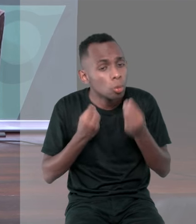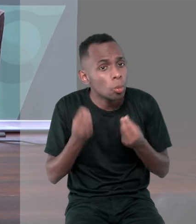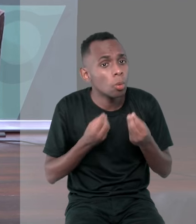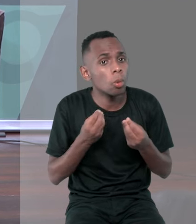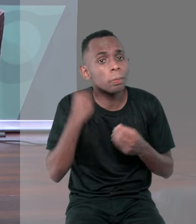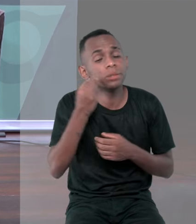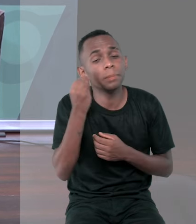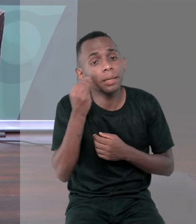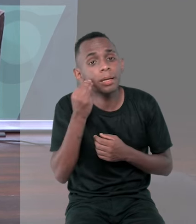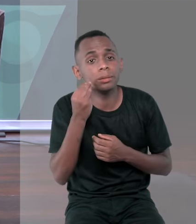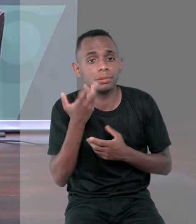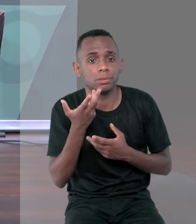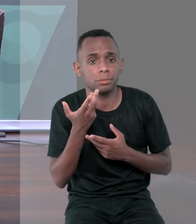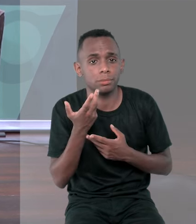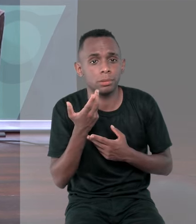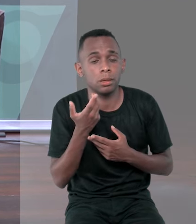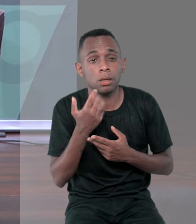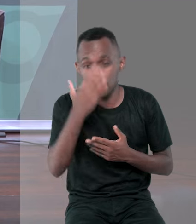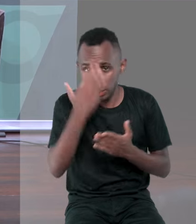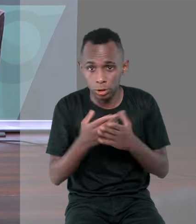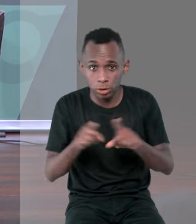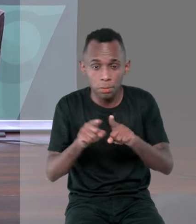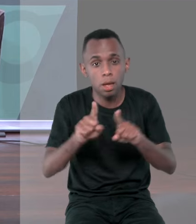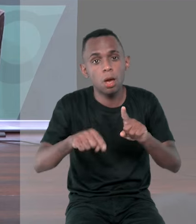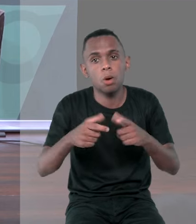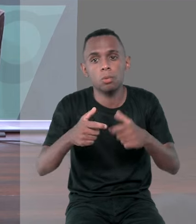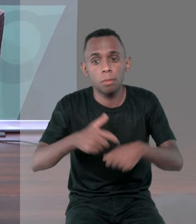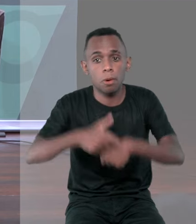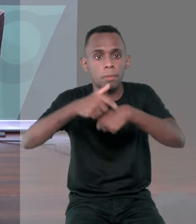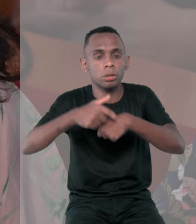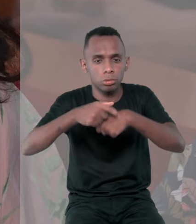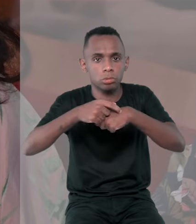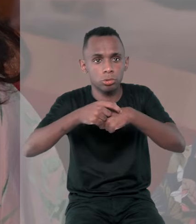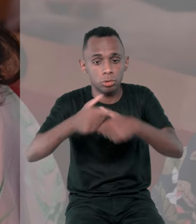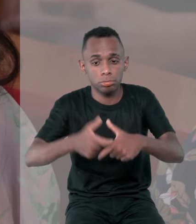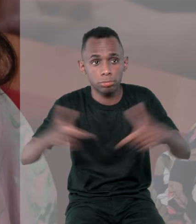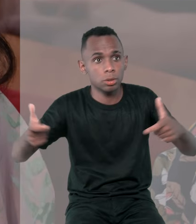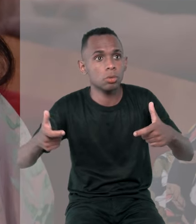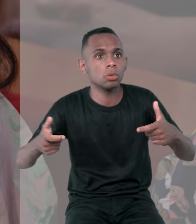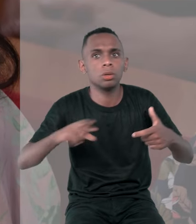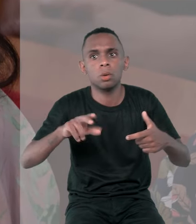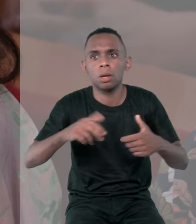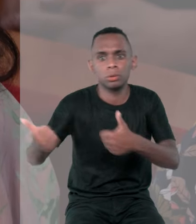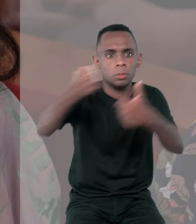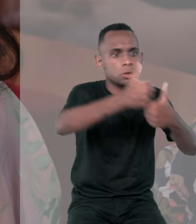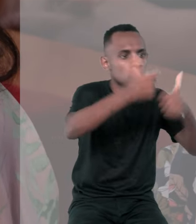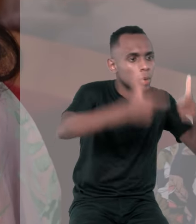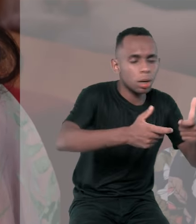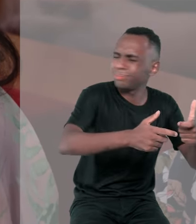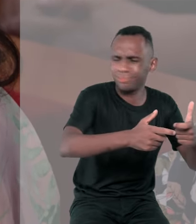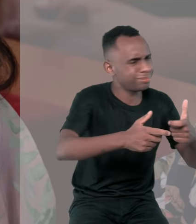trazendo. E acho que é o momento de a gente alargar esse cânone. A gente não está tomando lugar de ninguém. Na plateia,